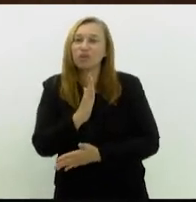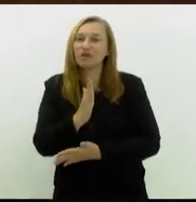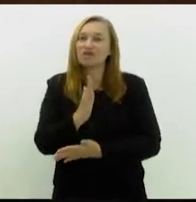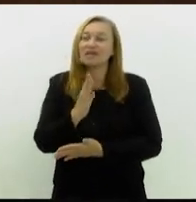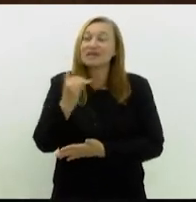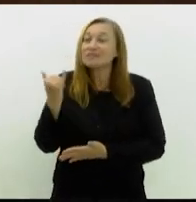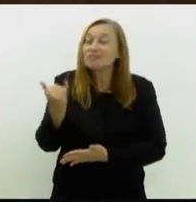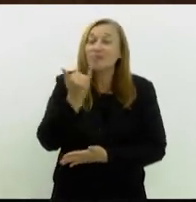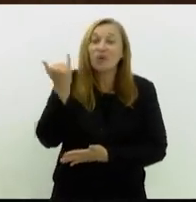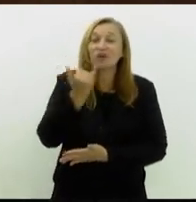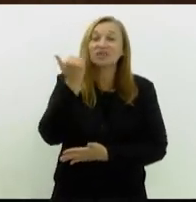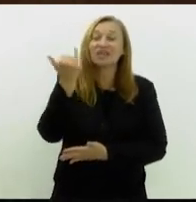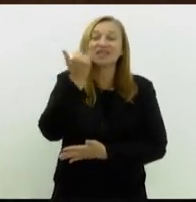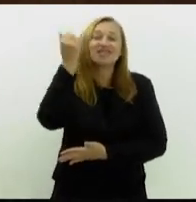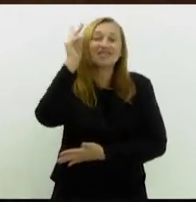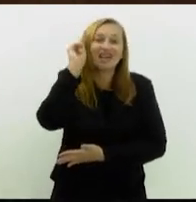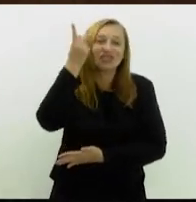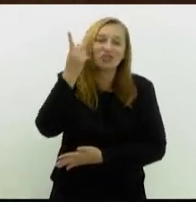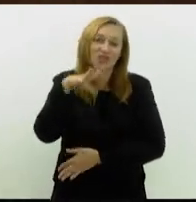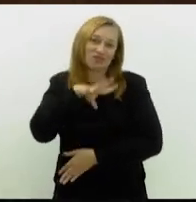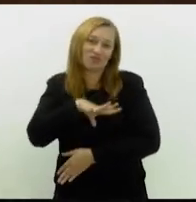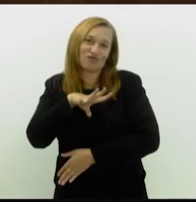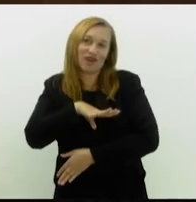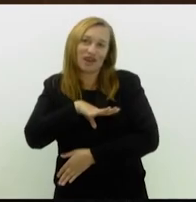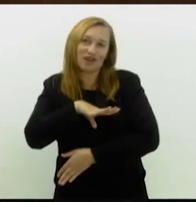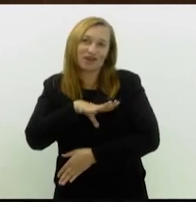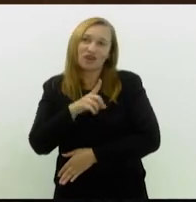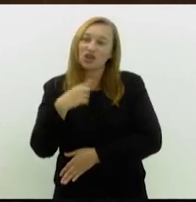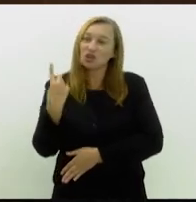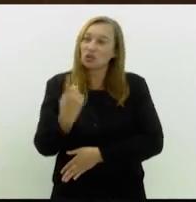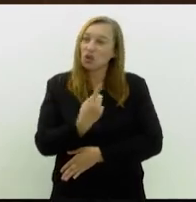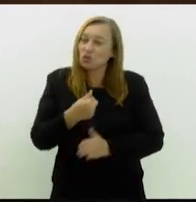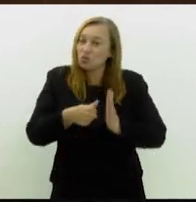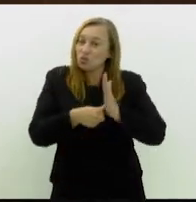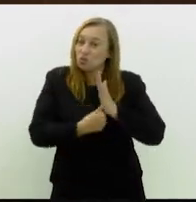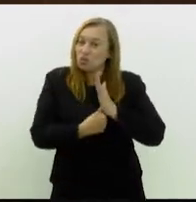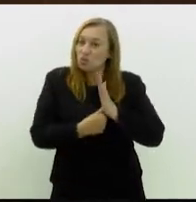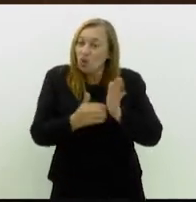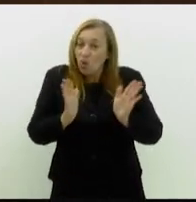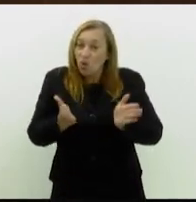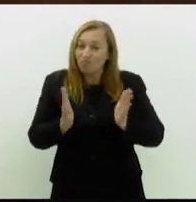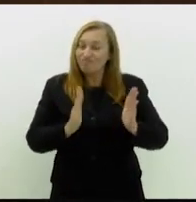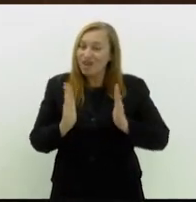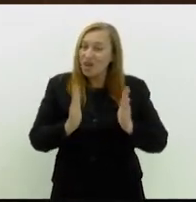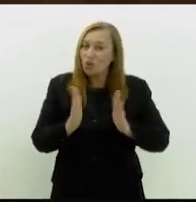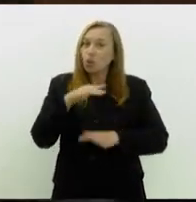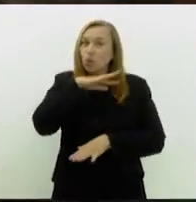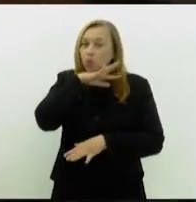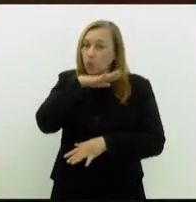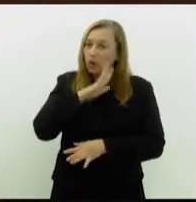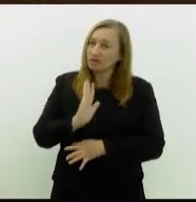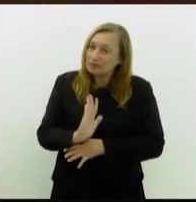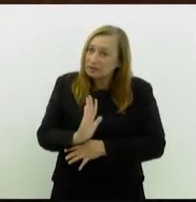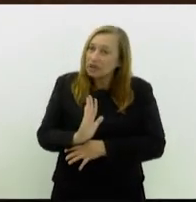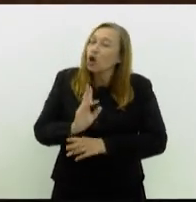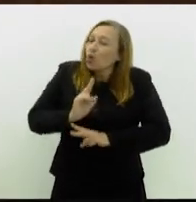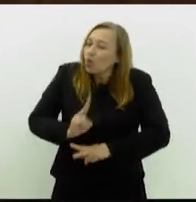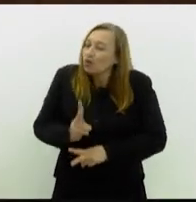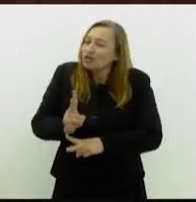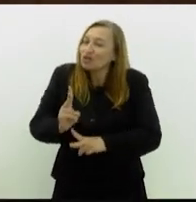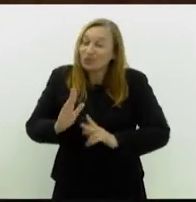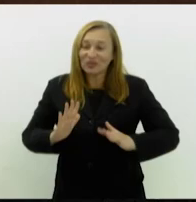que fala muito sobre a história do Vasco Porque se o nosso time hoje anda no mau período vamos falar que a gente continua